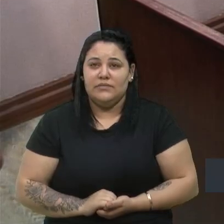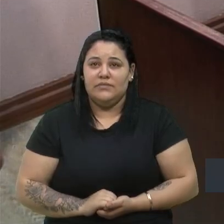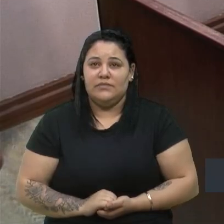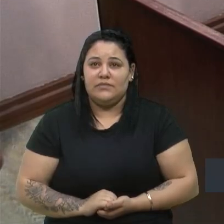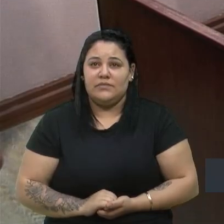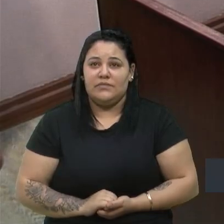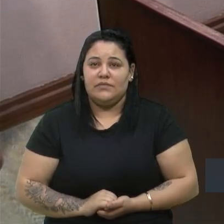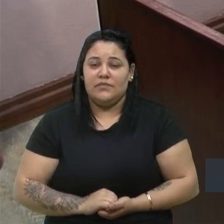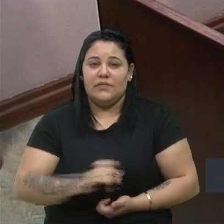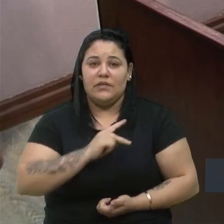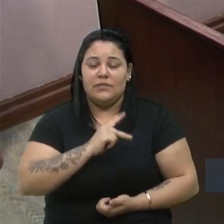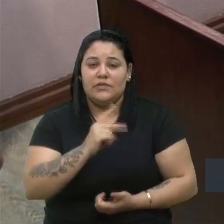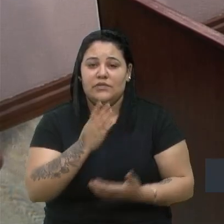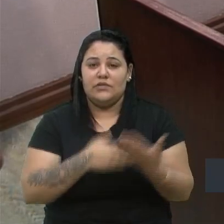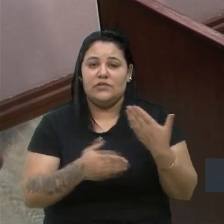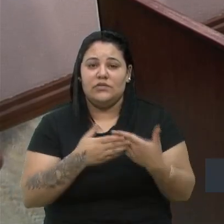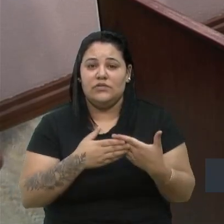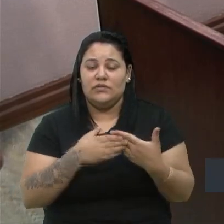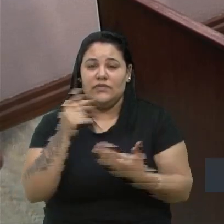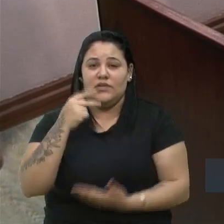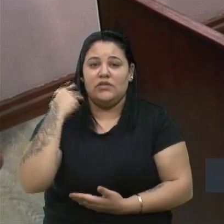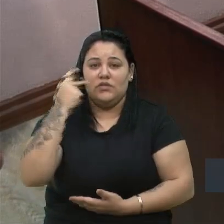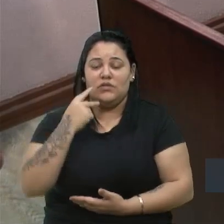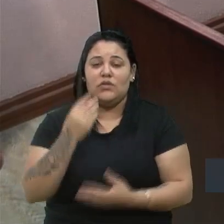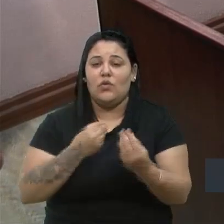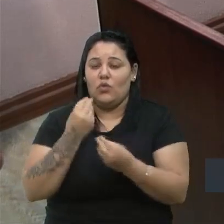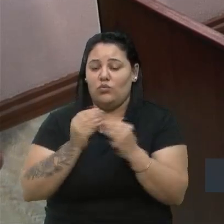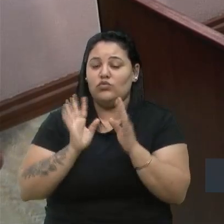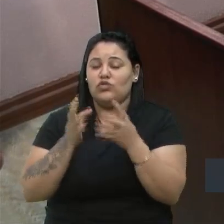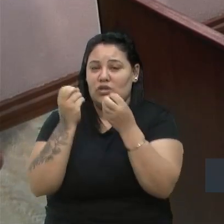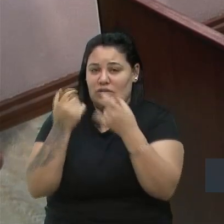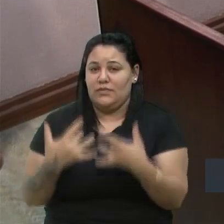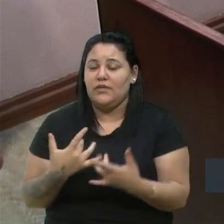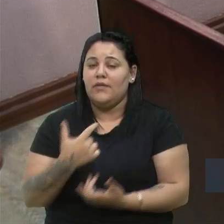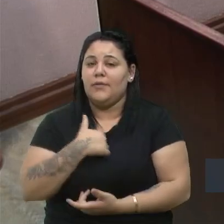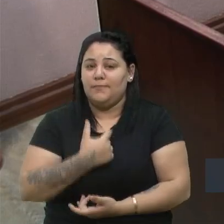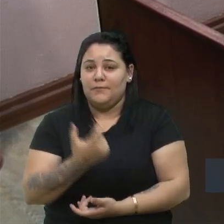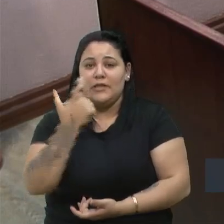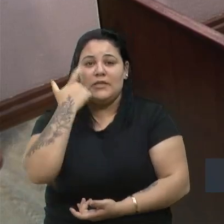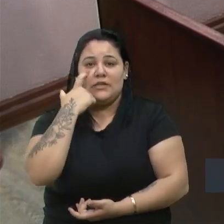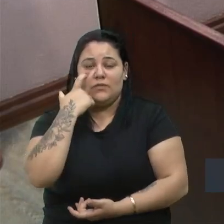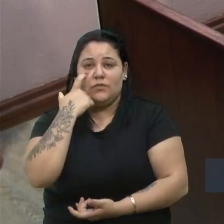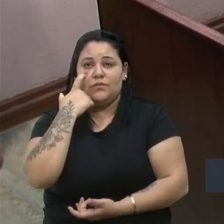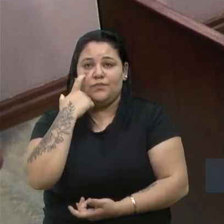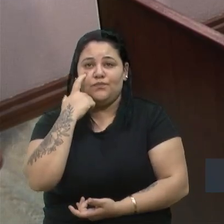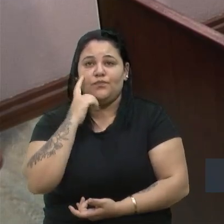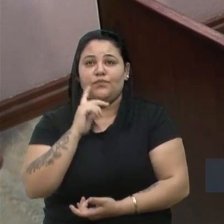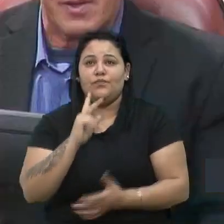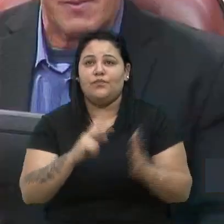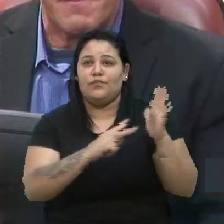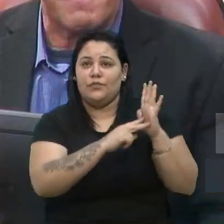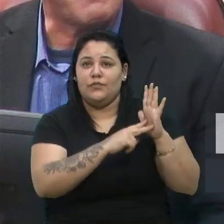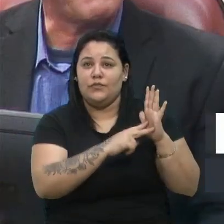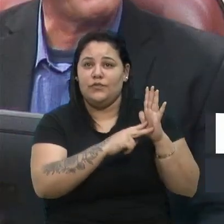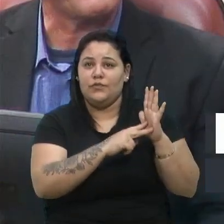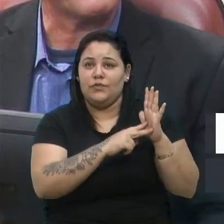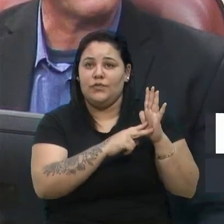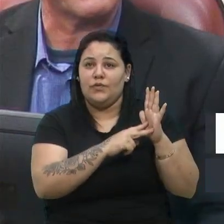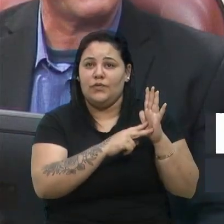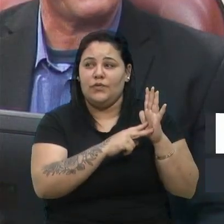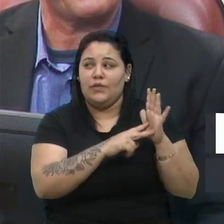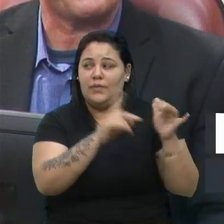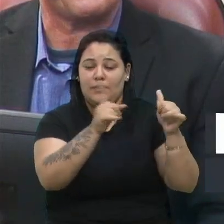Senhor presidente, senhoras e senhores vereadores, como foi dito aqui, eu prestei atenção e a gente antecipou, né? Porque está em primeira. Mas eu não posso